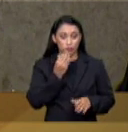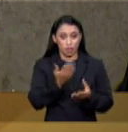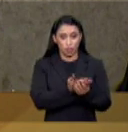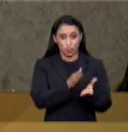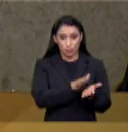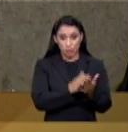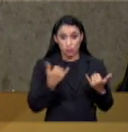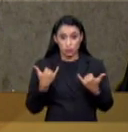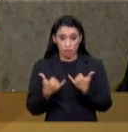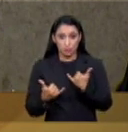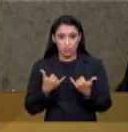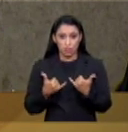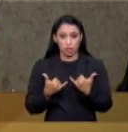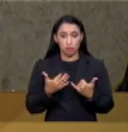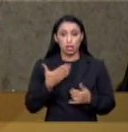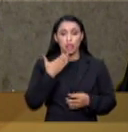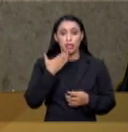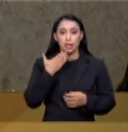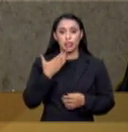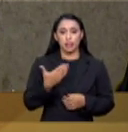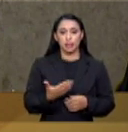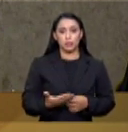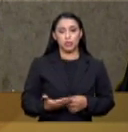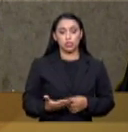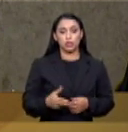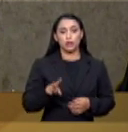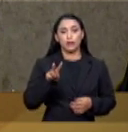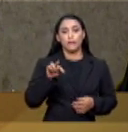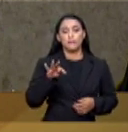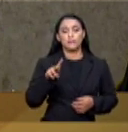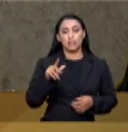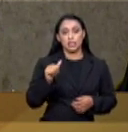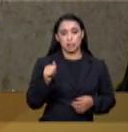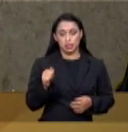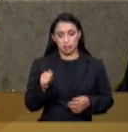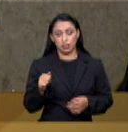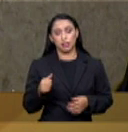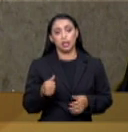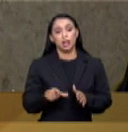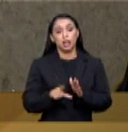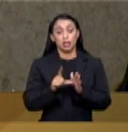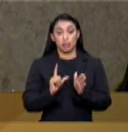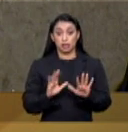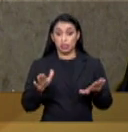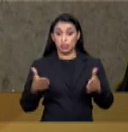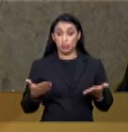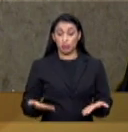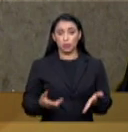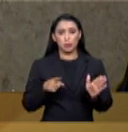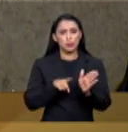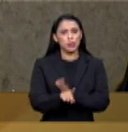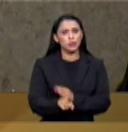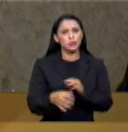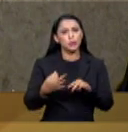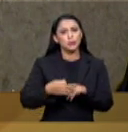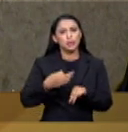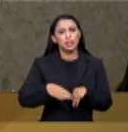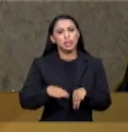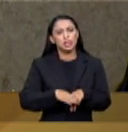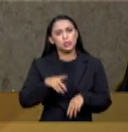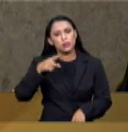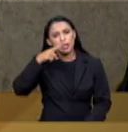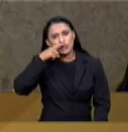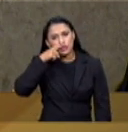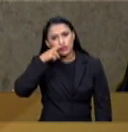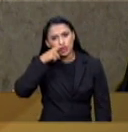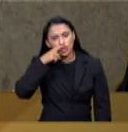semelhante, tinha já requerido que pediria vista antecipada. Então, eu pergunto ao ministro Edson Fachin, pois não,